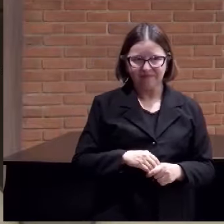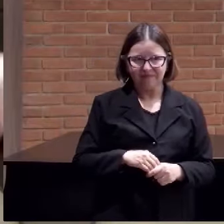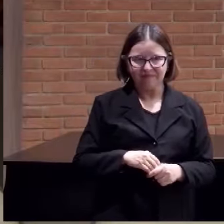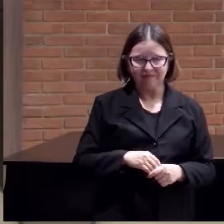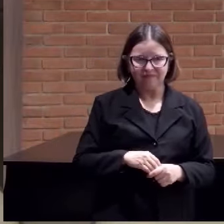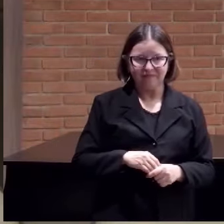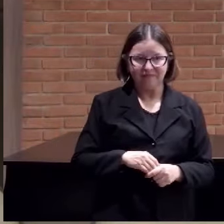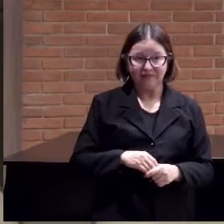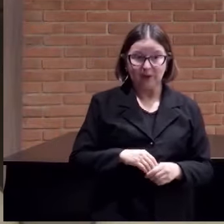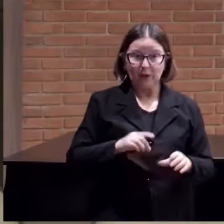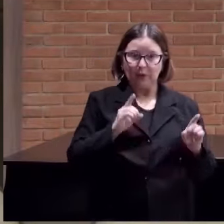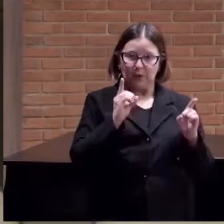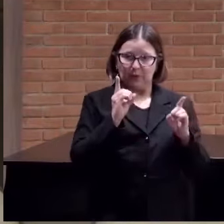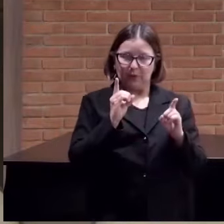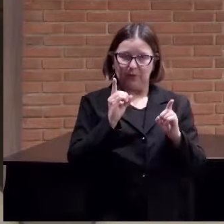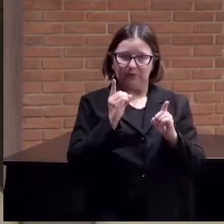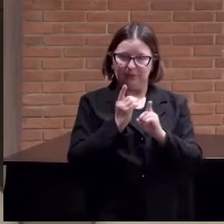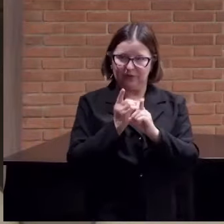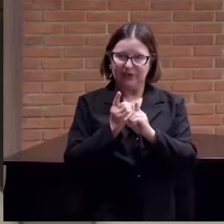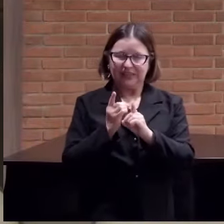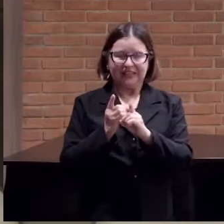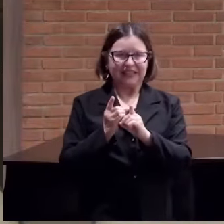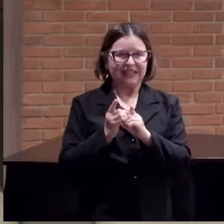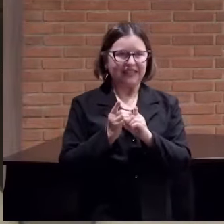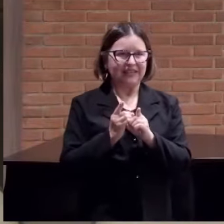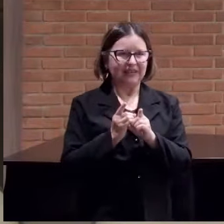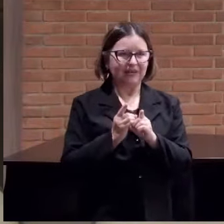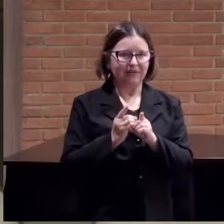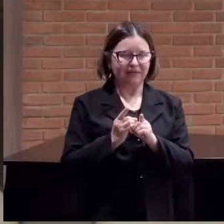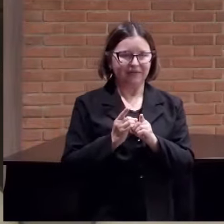Os discípulos estavam ainda